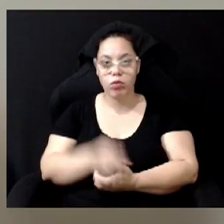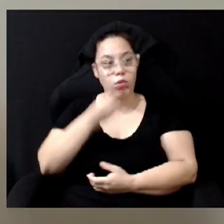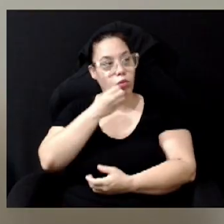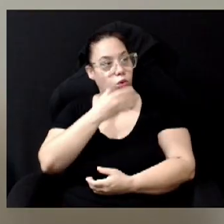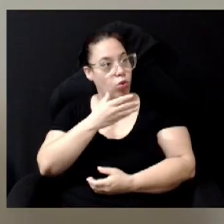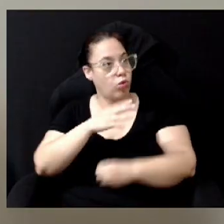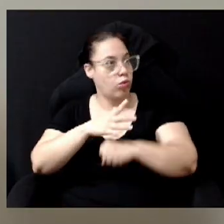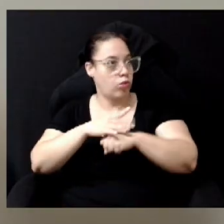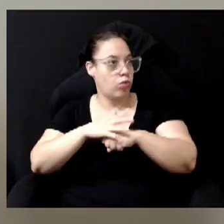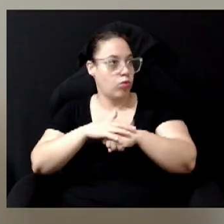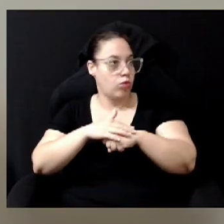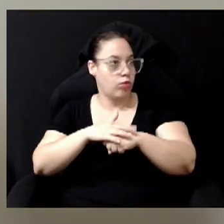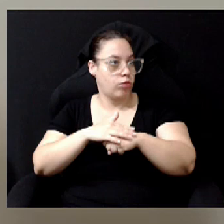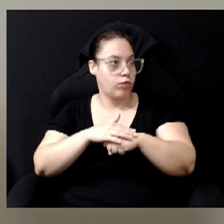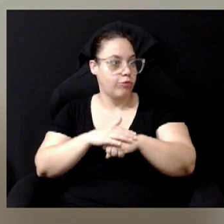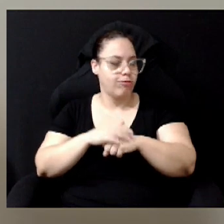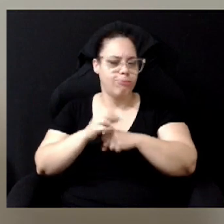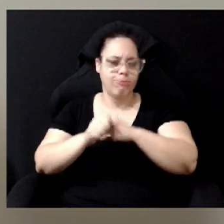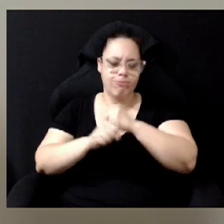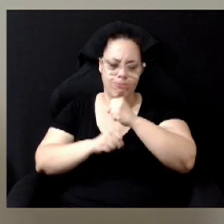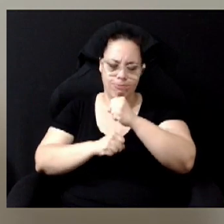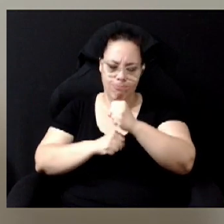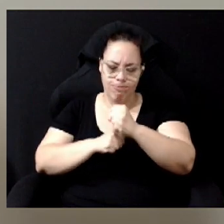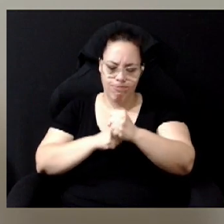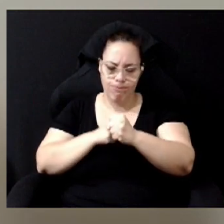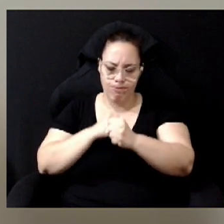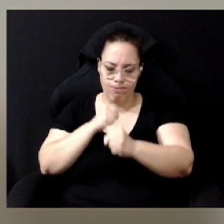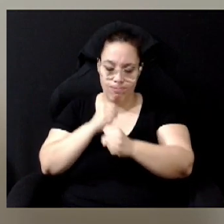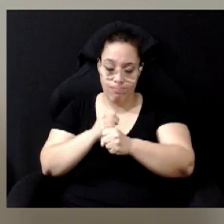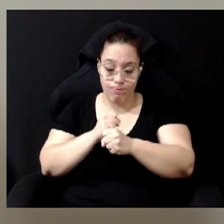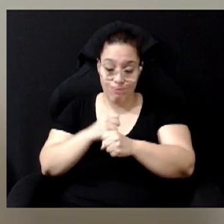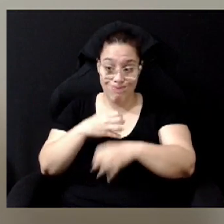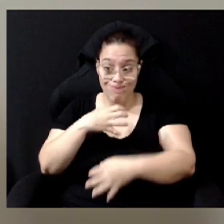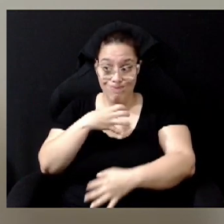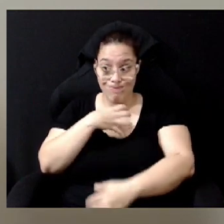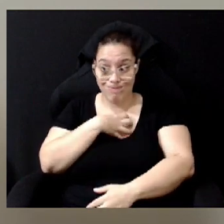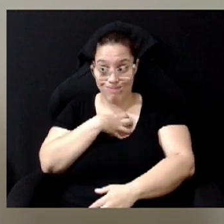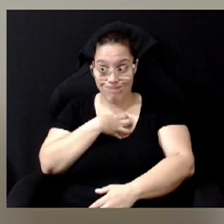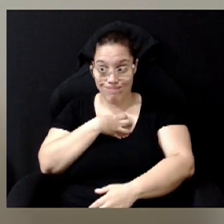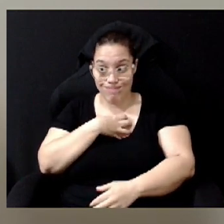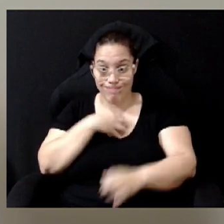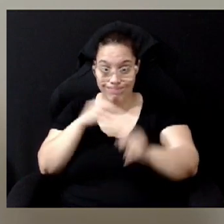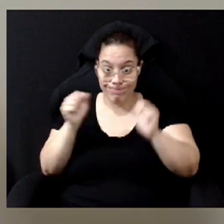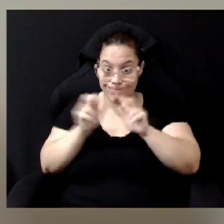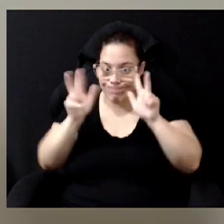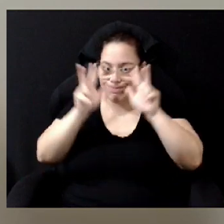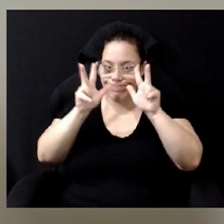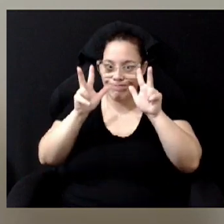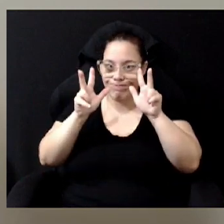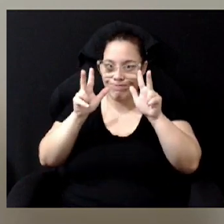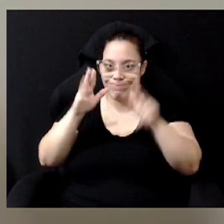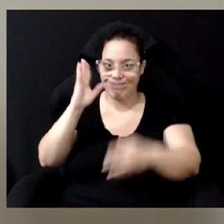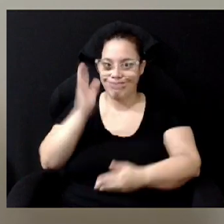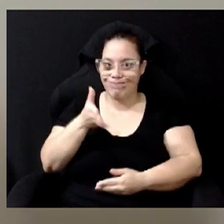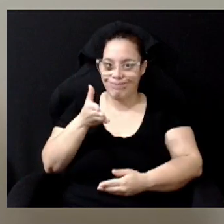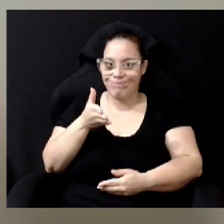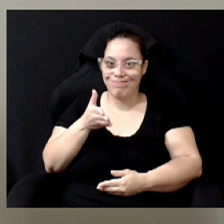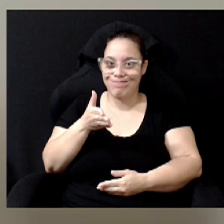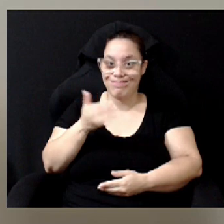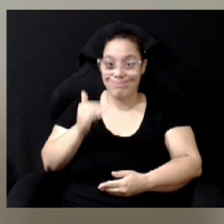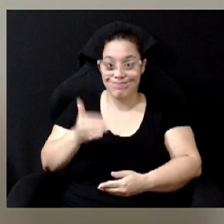passa muitos anos sem dar sintomas, e quando aparece o sintoma já está num estágio avançado e